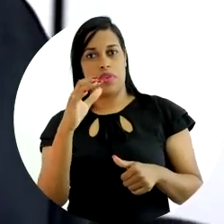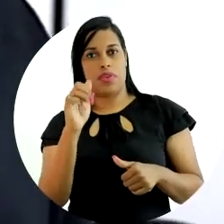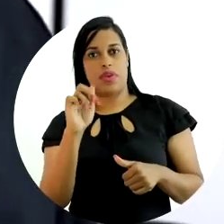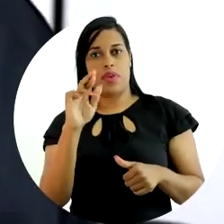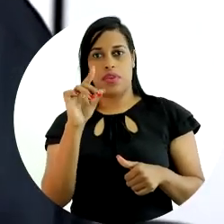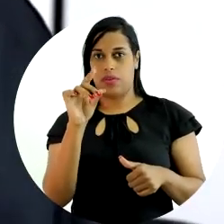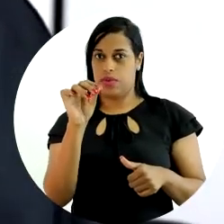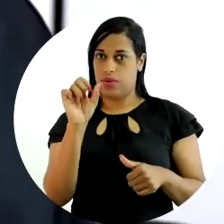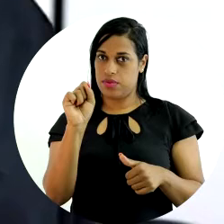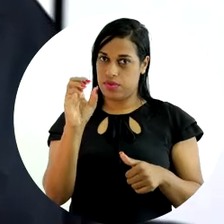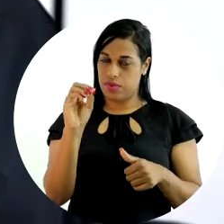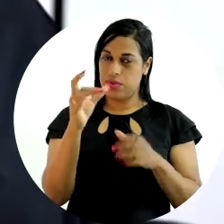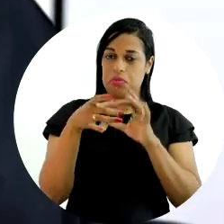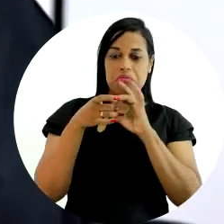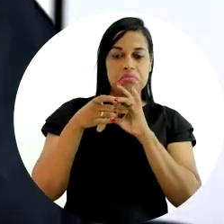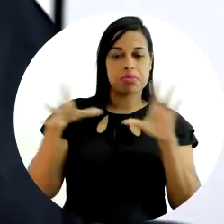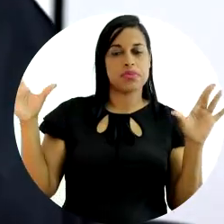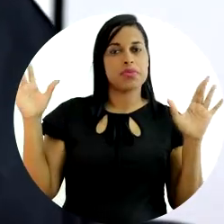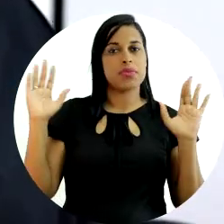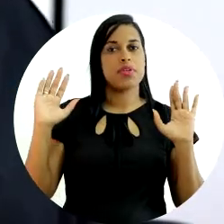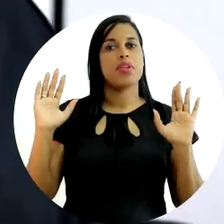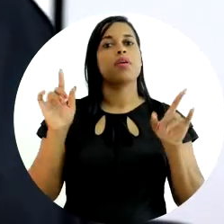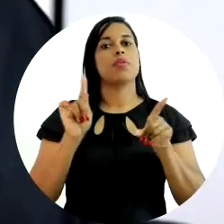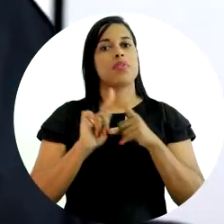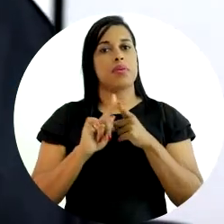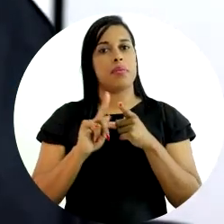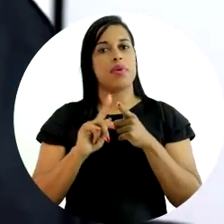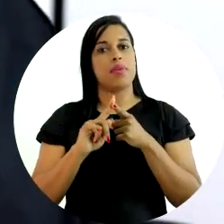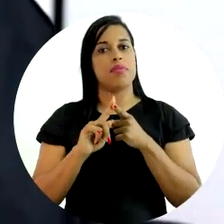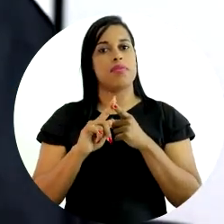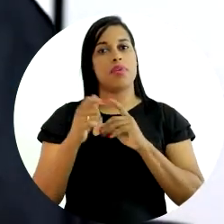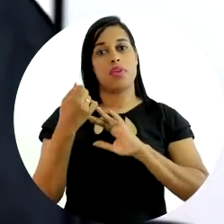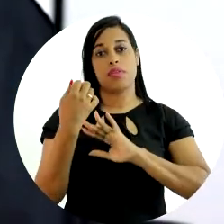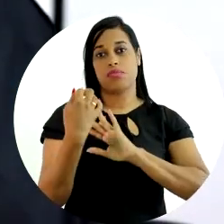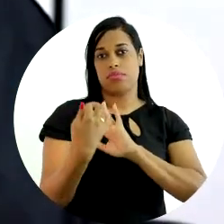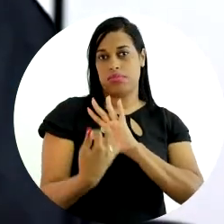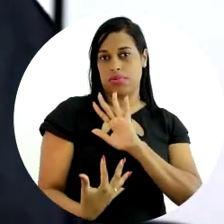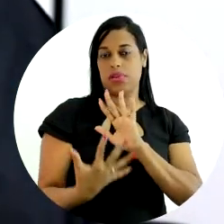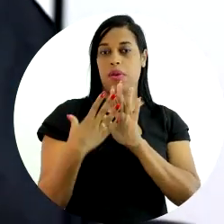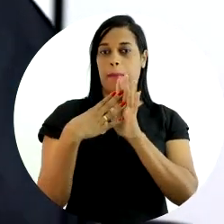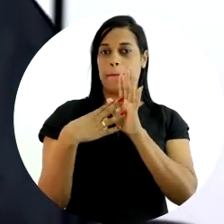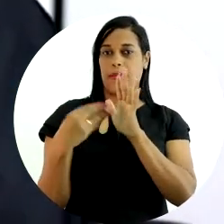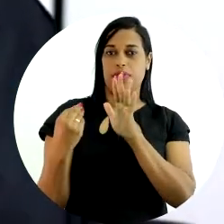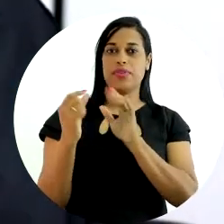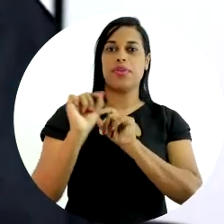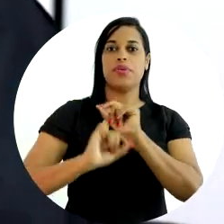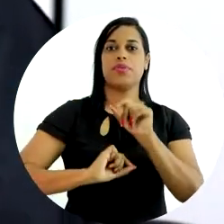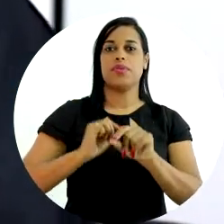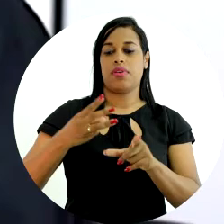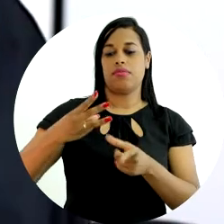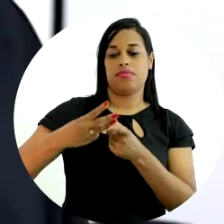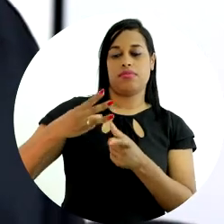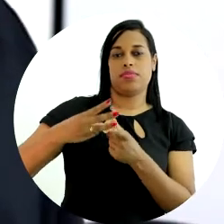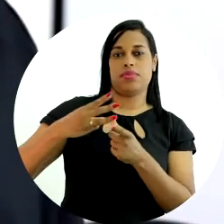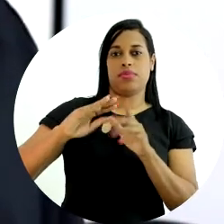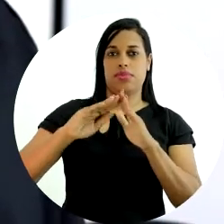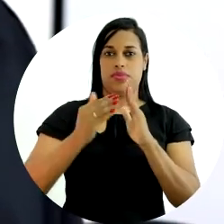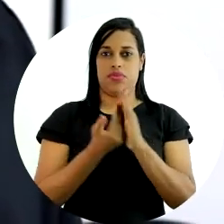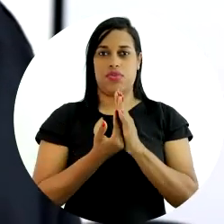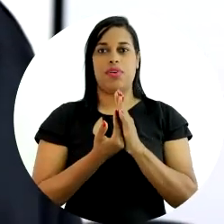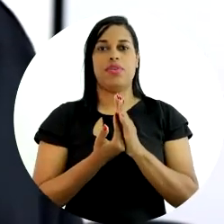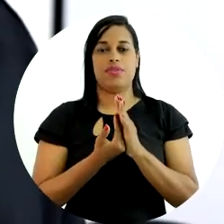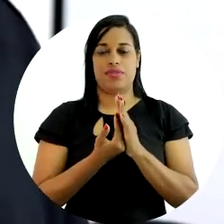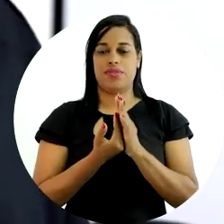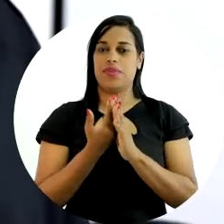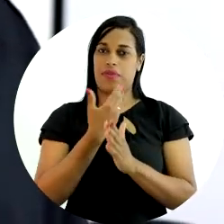de um ideário neoliberal, onde foi implantado um modelo de terceirização nas